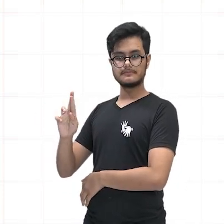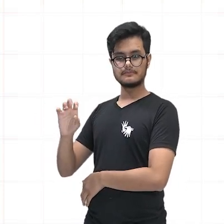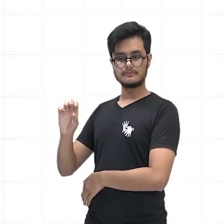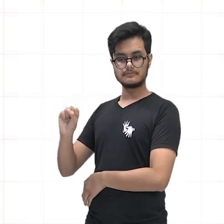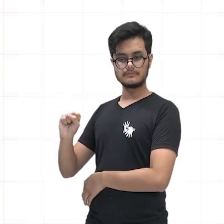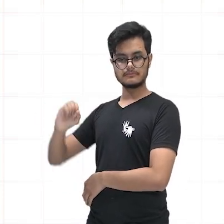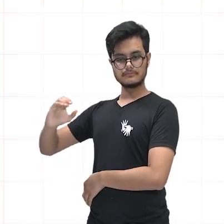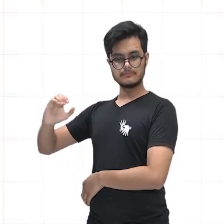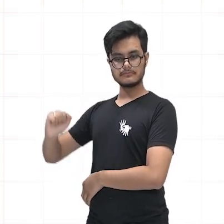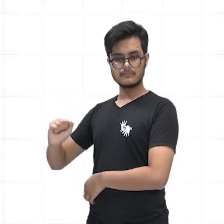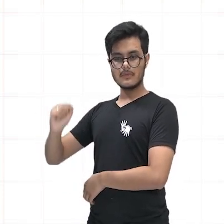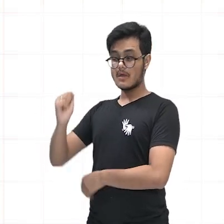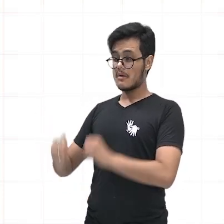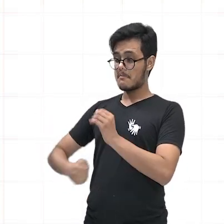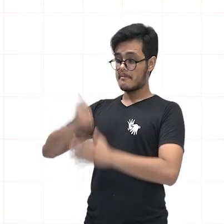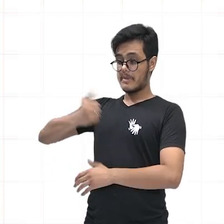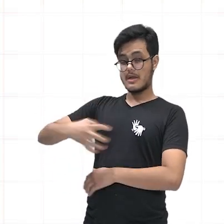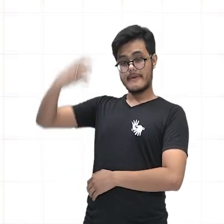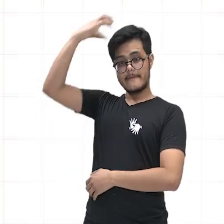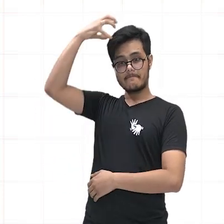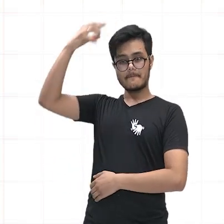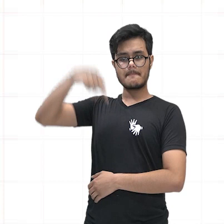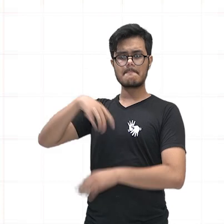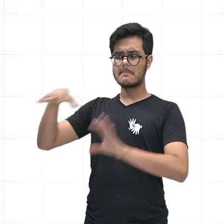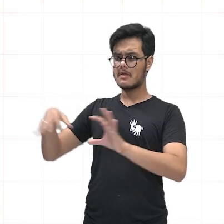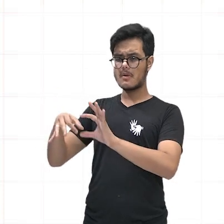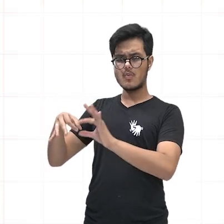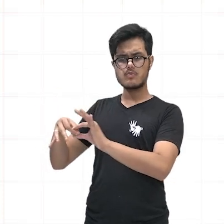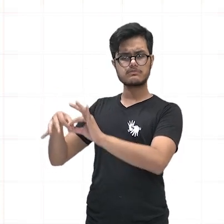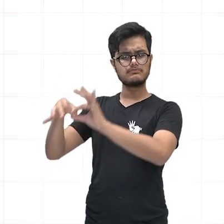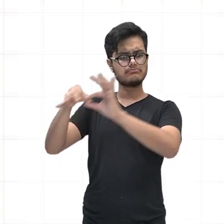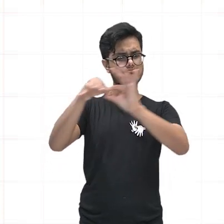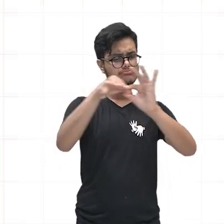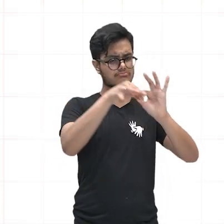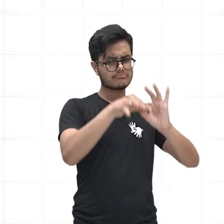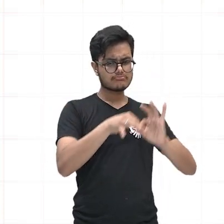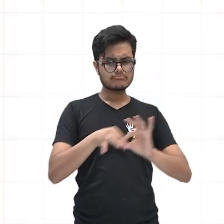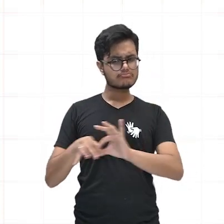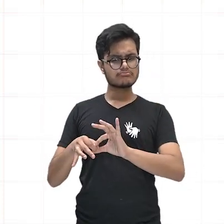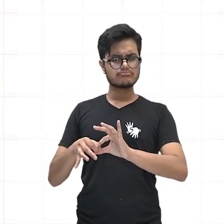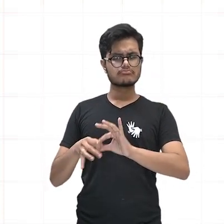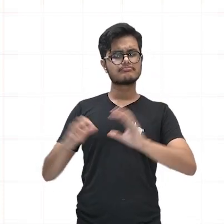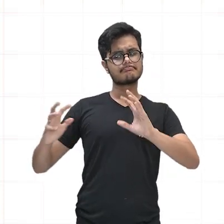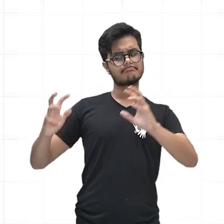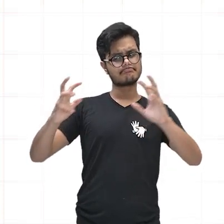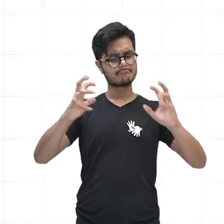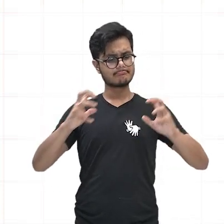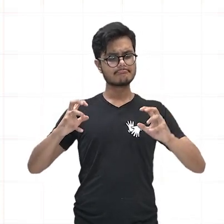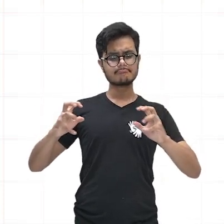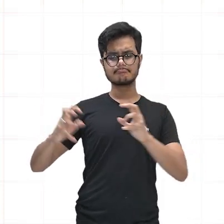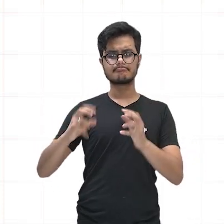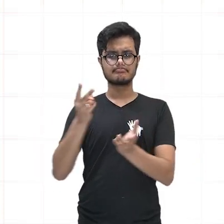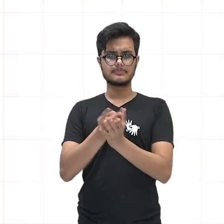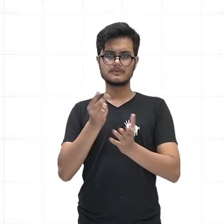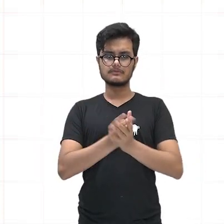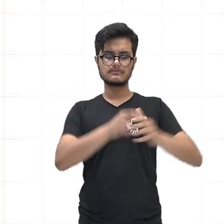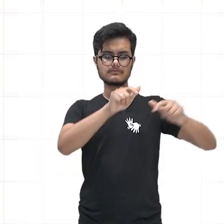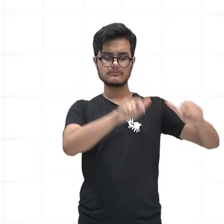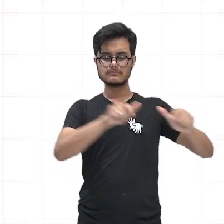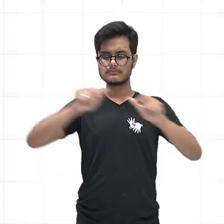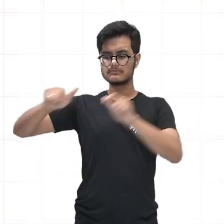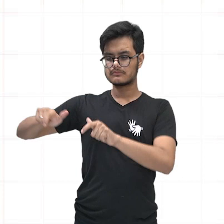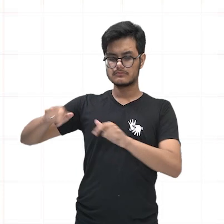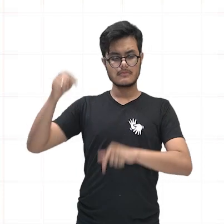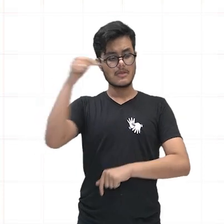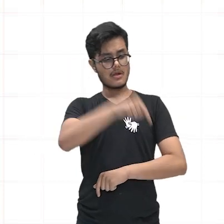primeiros Reis Romanos estabeleceram alianças e entraram em conflito com os povos vizinhos incluindo o